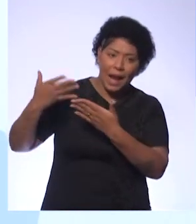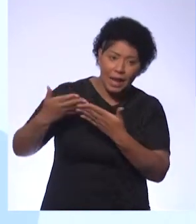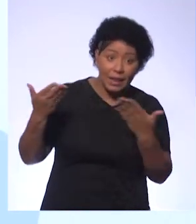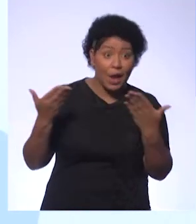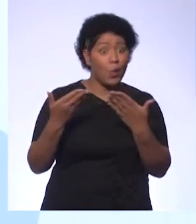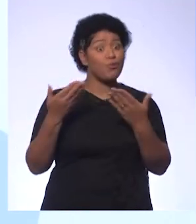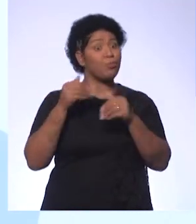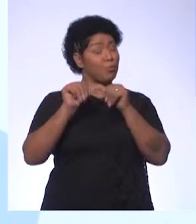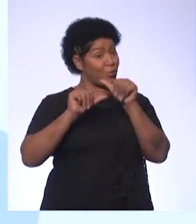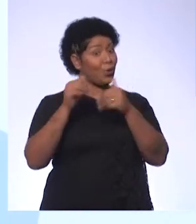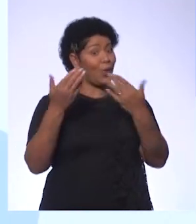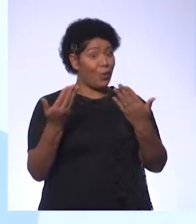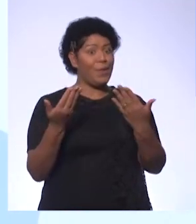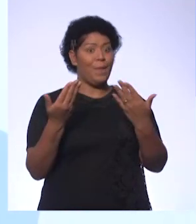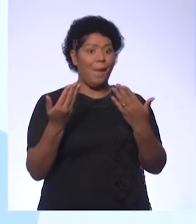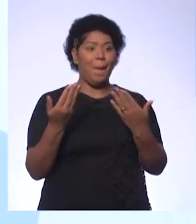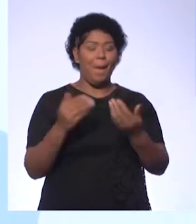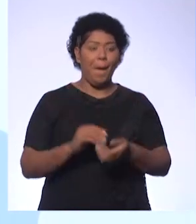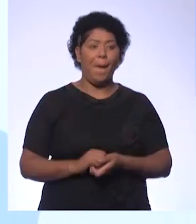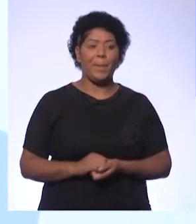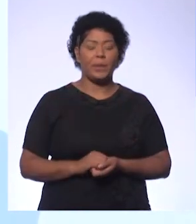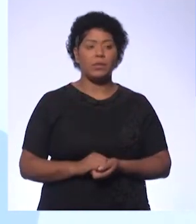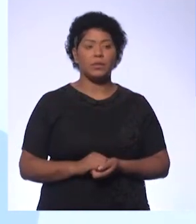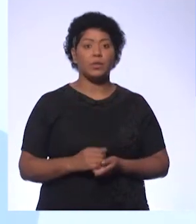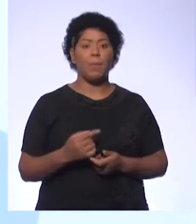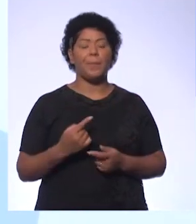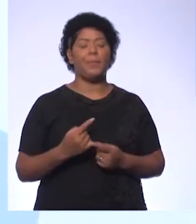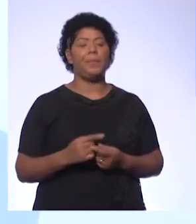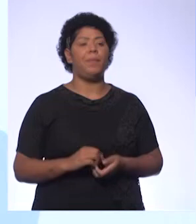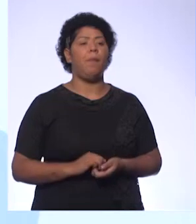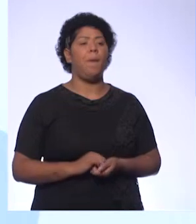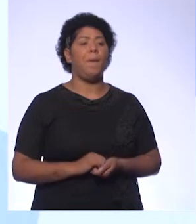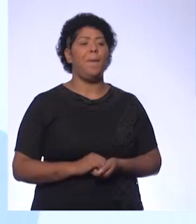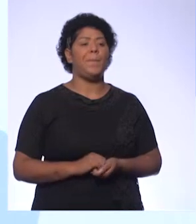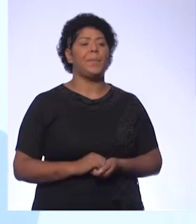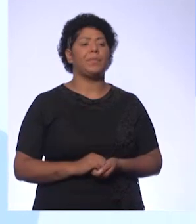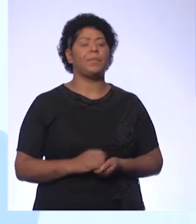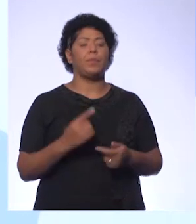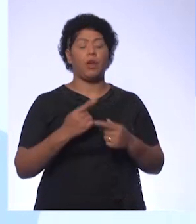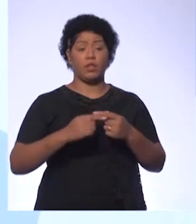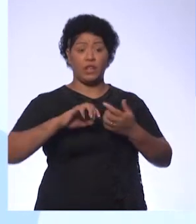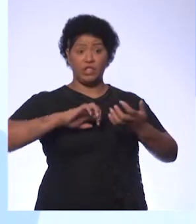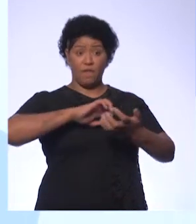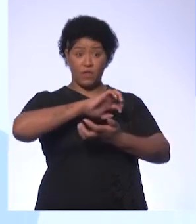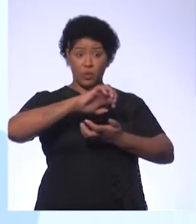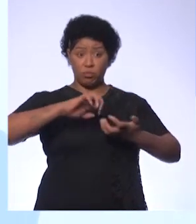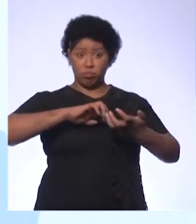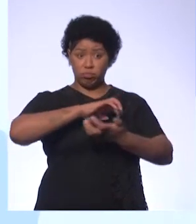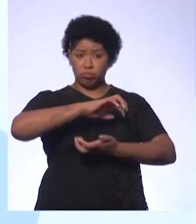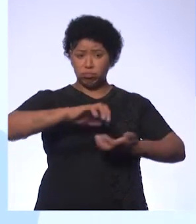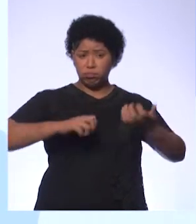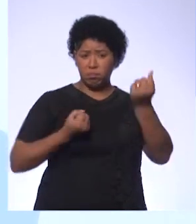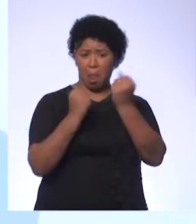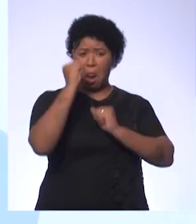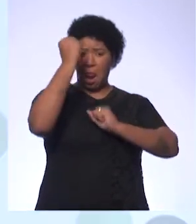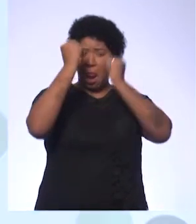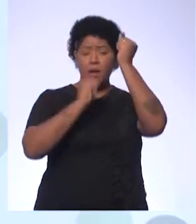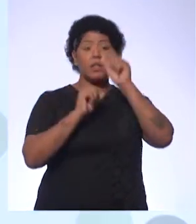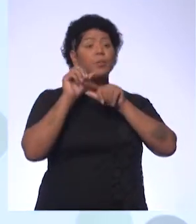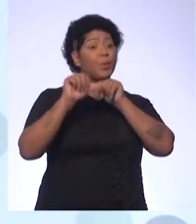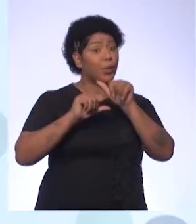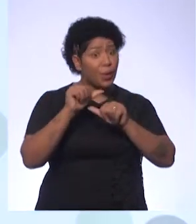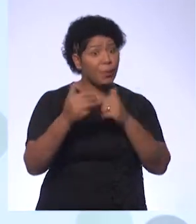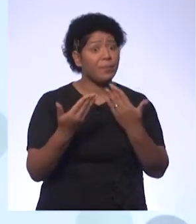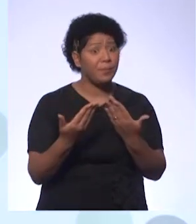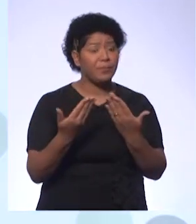artesãos, né, que viam um sentido no seu trabalho. É importante, né, quando a gente fala de revolução industrial, da mudança dos modos de produção,